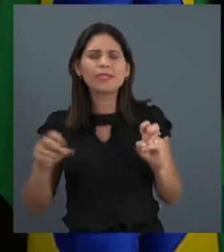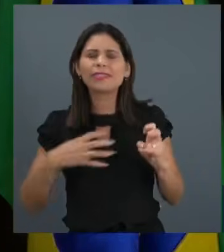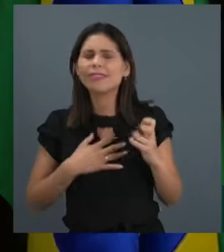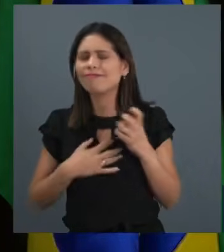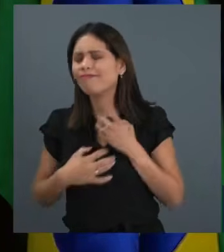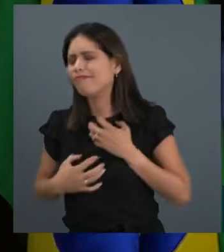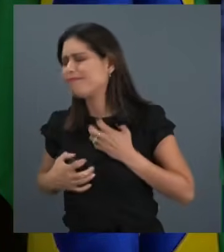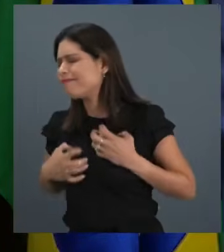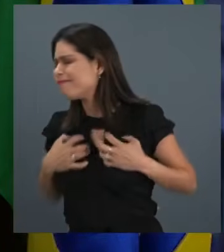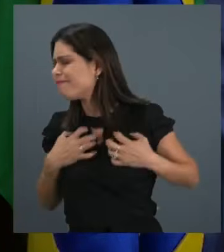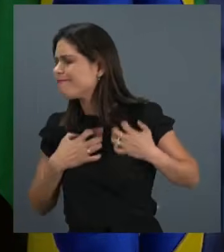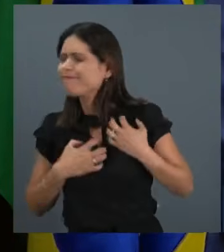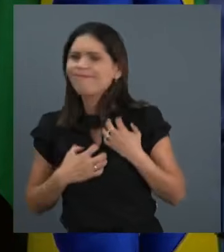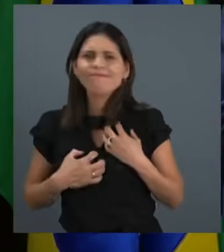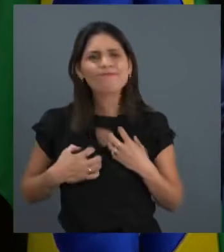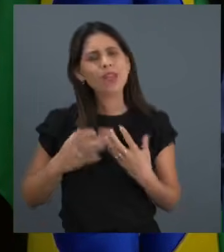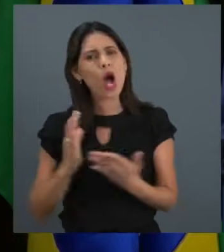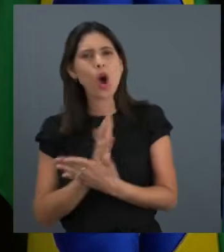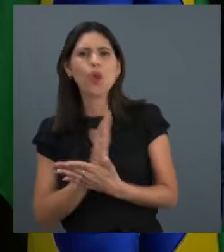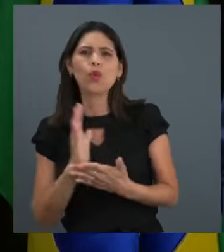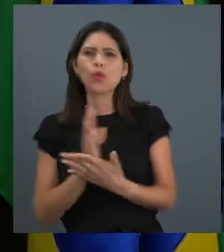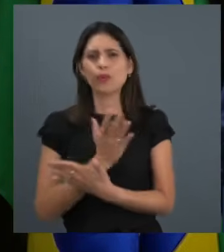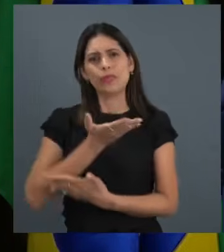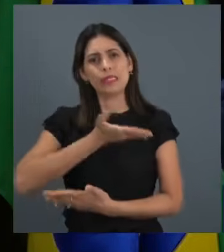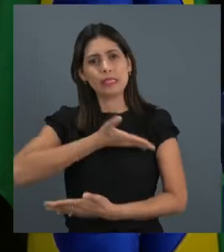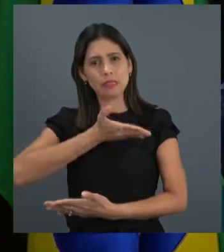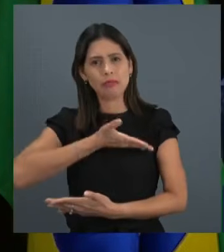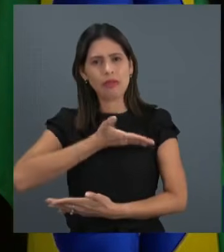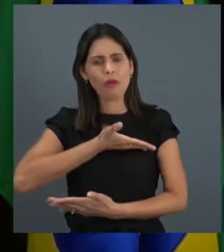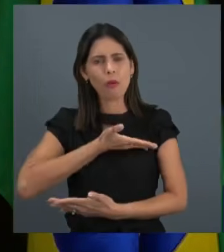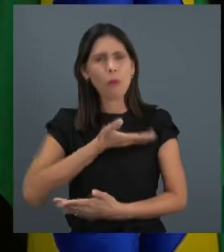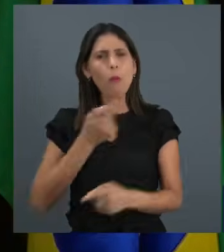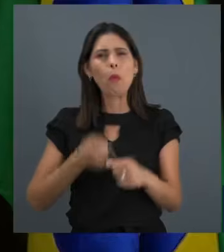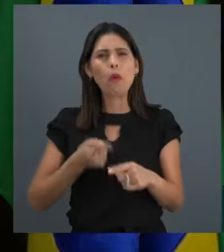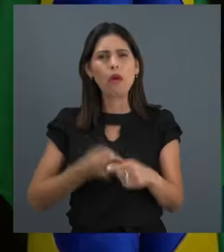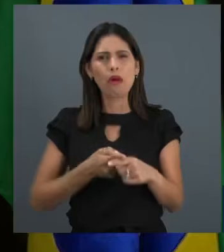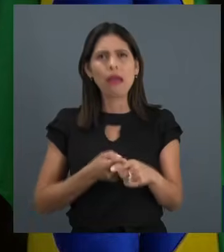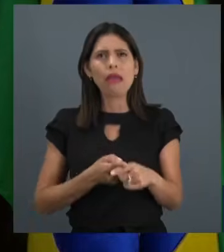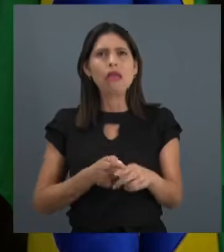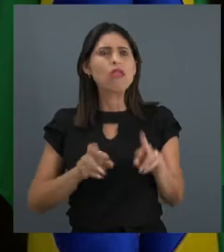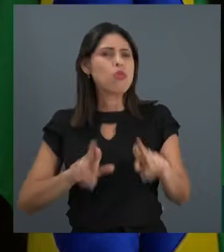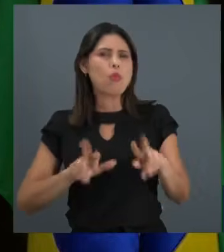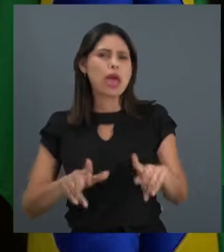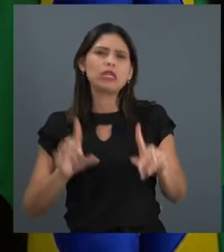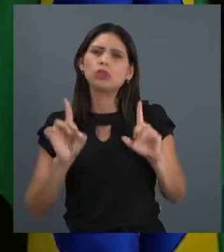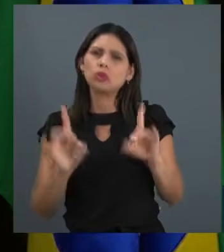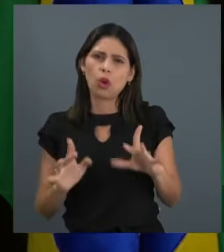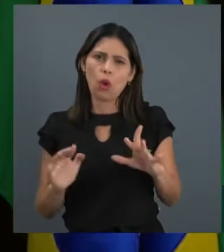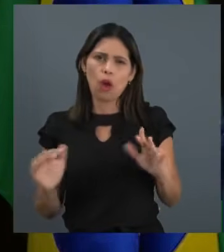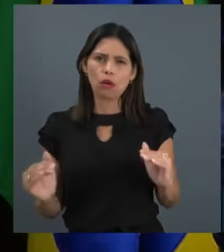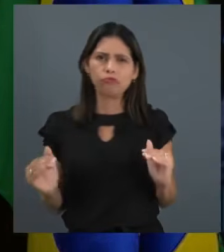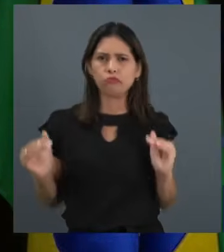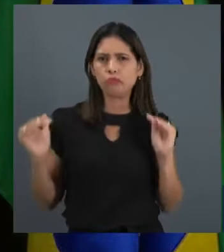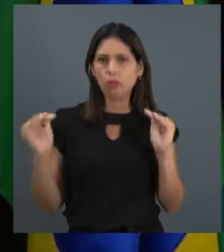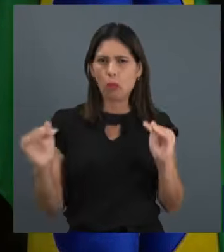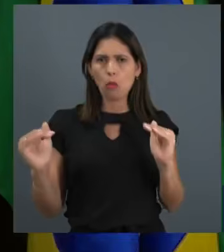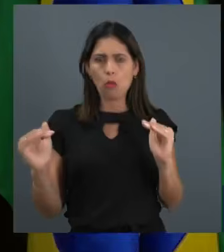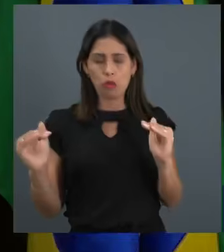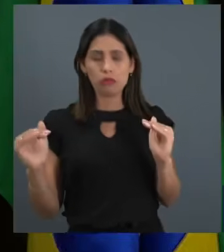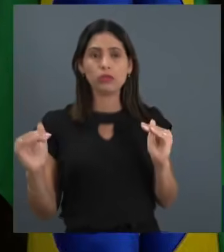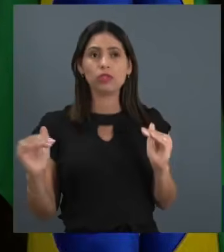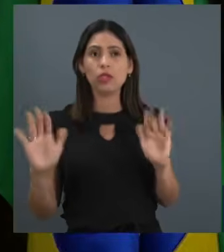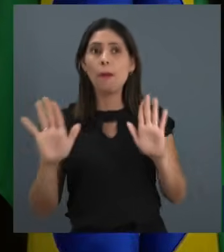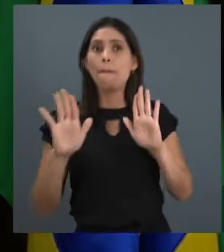há muitos colegas, que desmoraliza não apenas a Corte Suprema desse país,